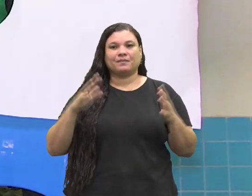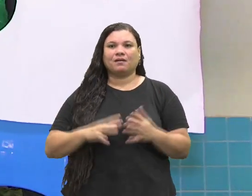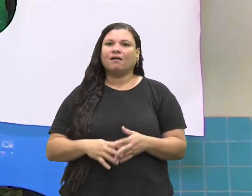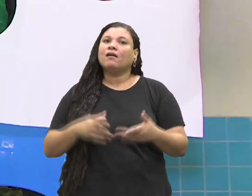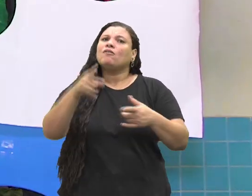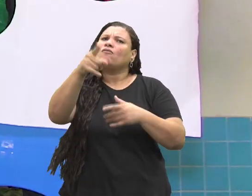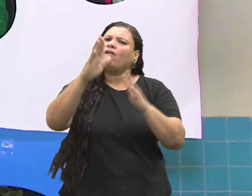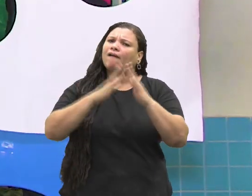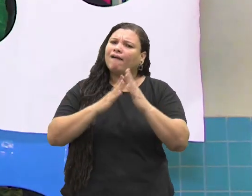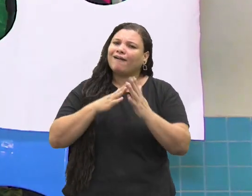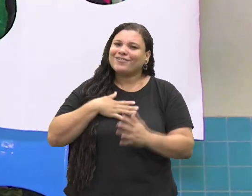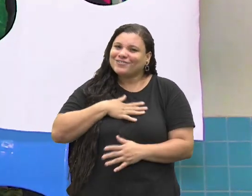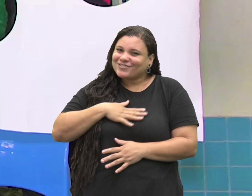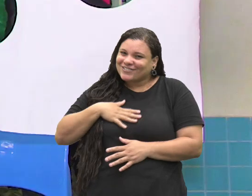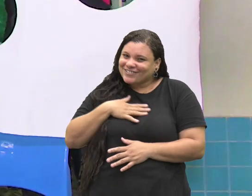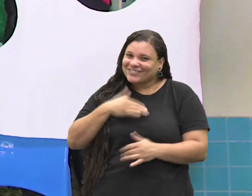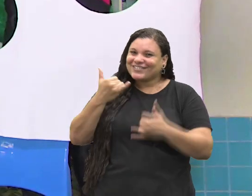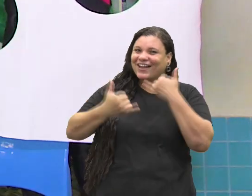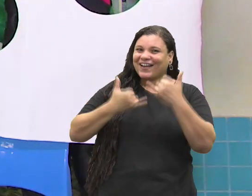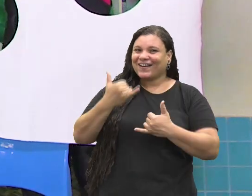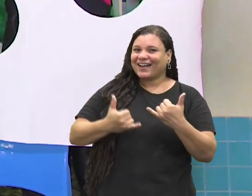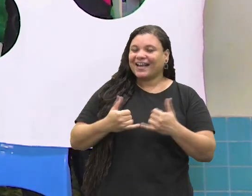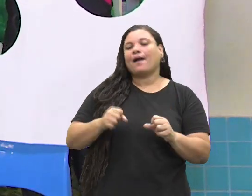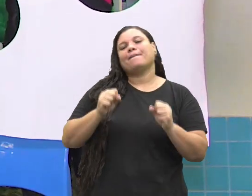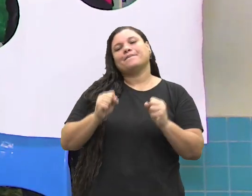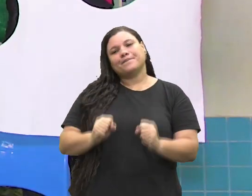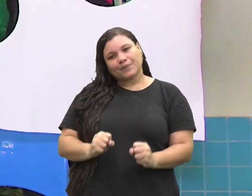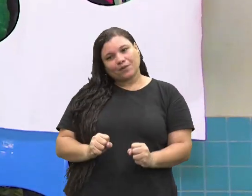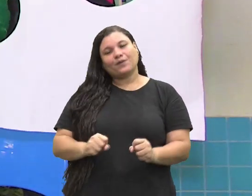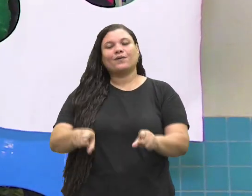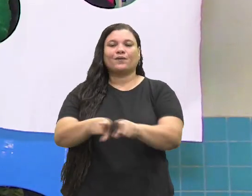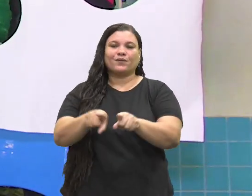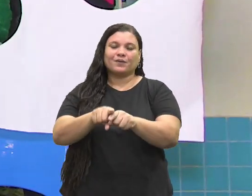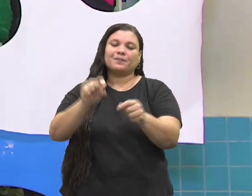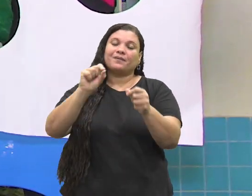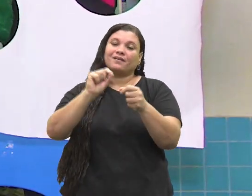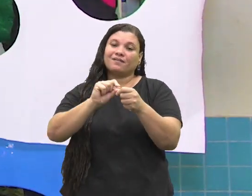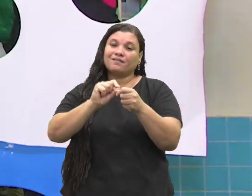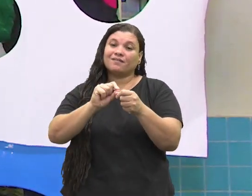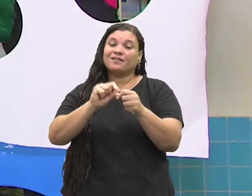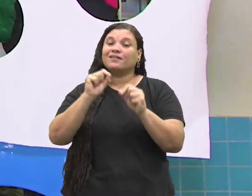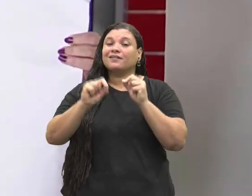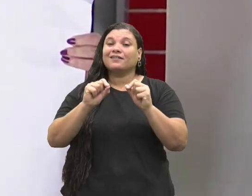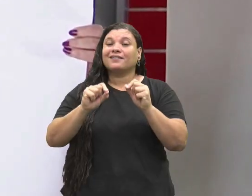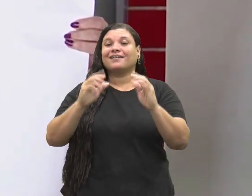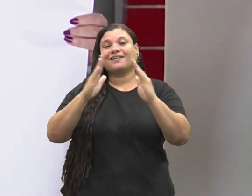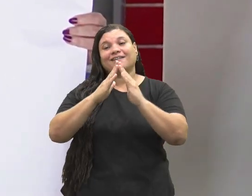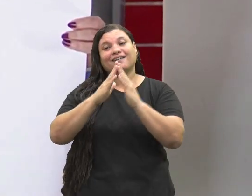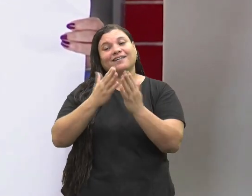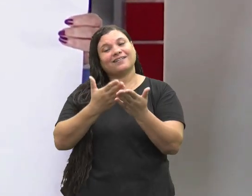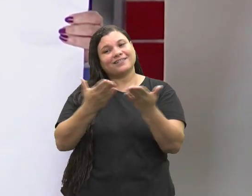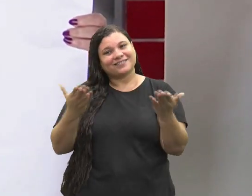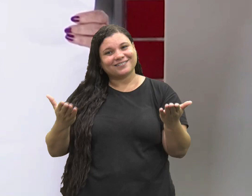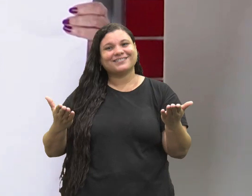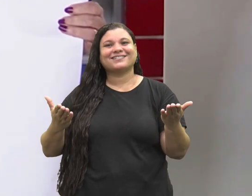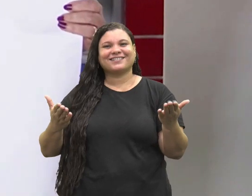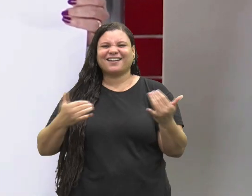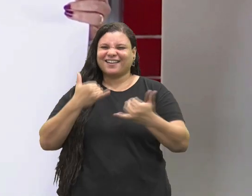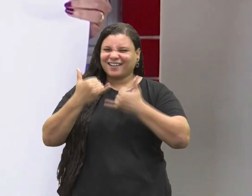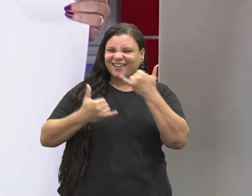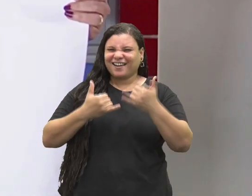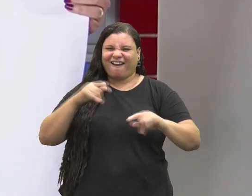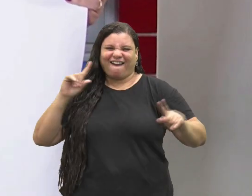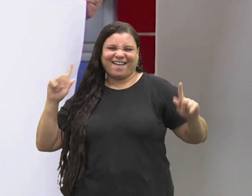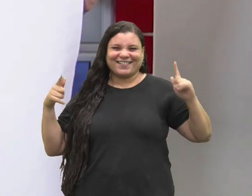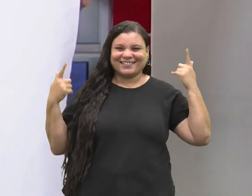dessa brincadeira? Façam em casa e vocês vão se divertir bastante. E mais... Pode chamar